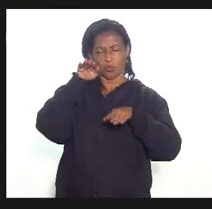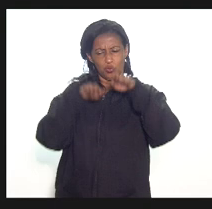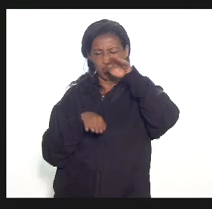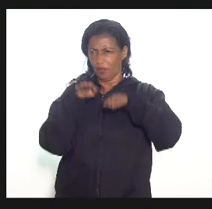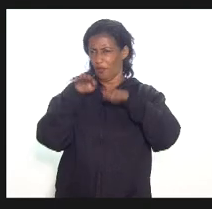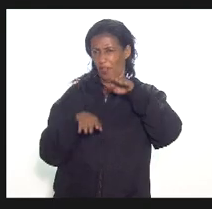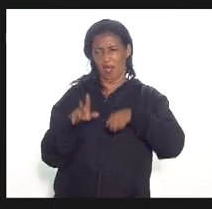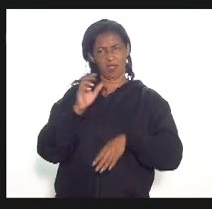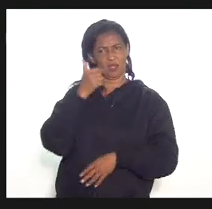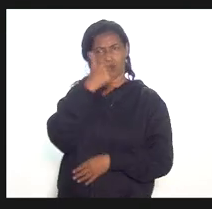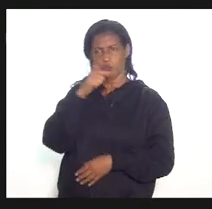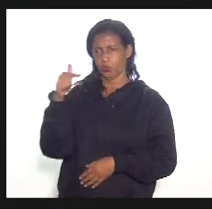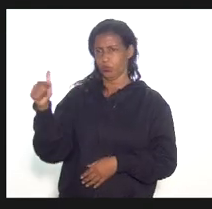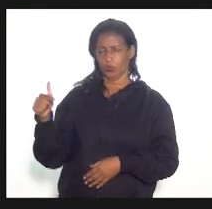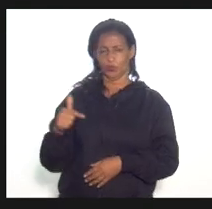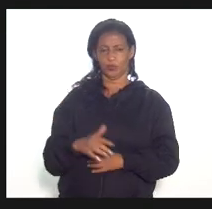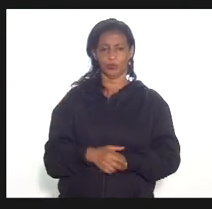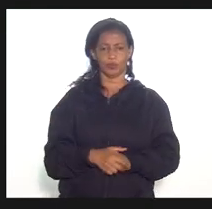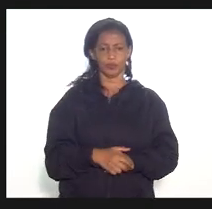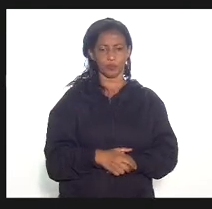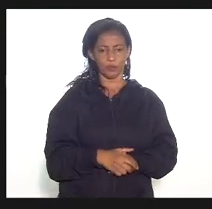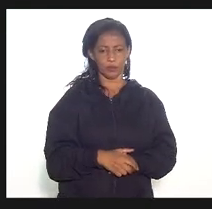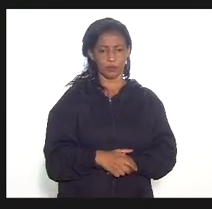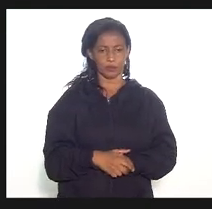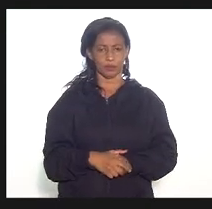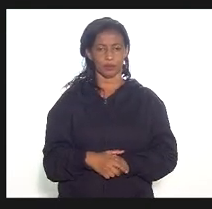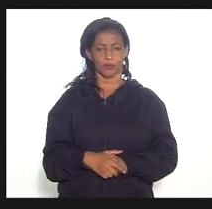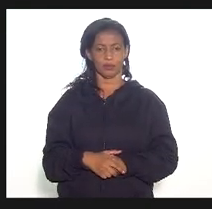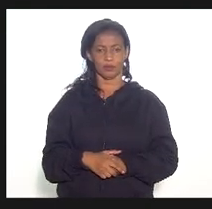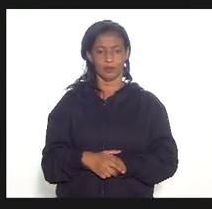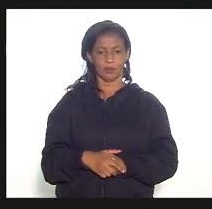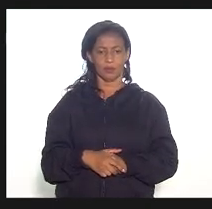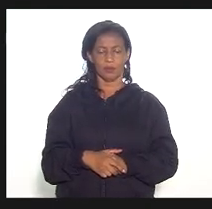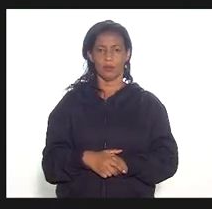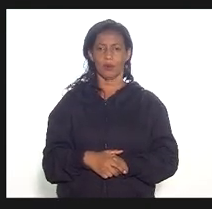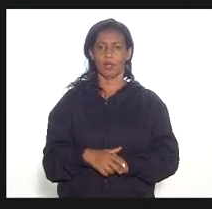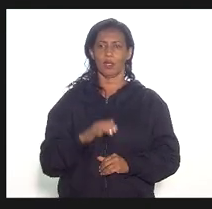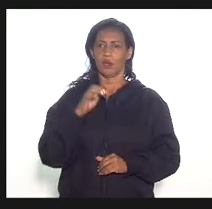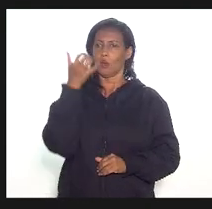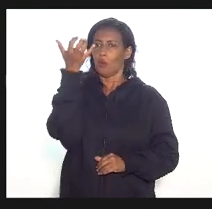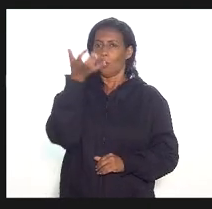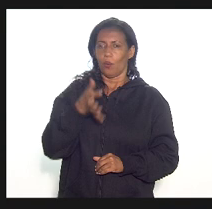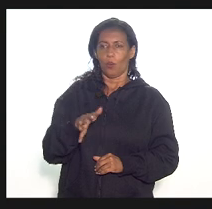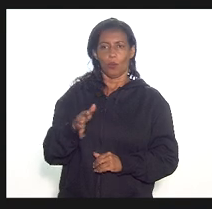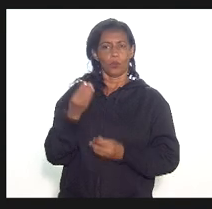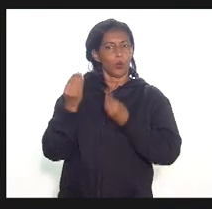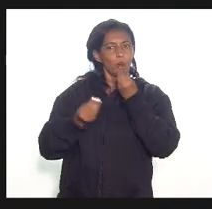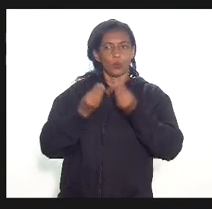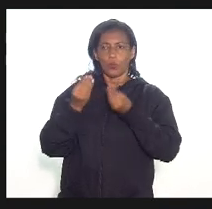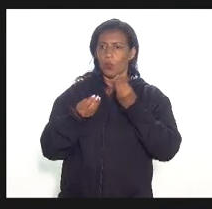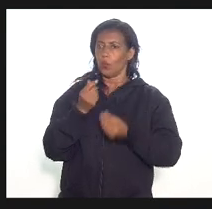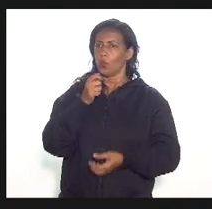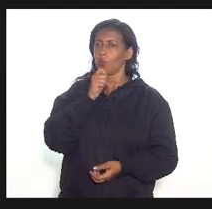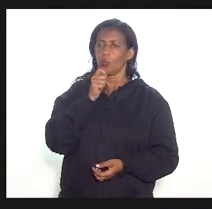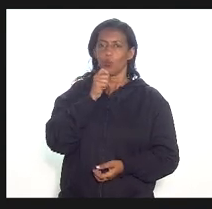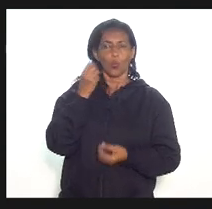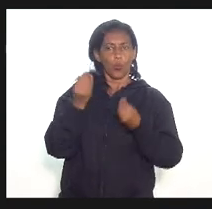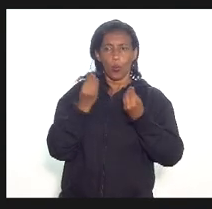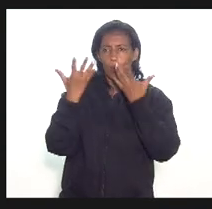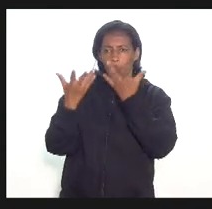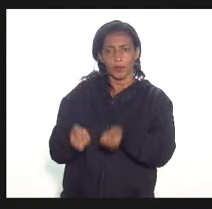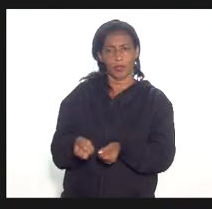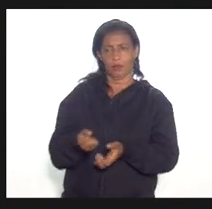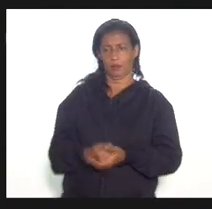deputada Marta Rocha caminhando para o fim é inconcebível que todas essas demandas e várias